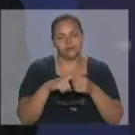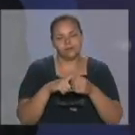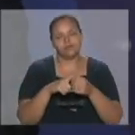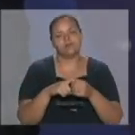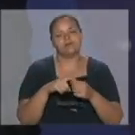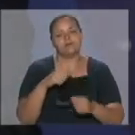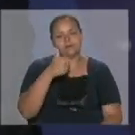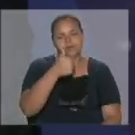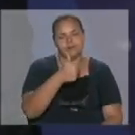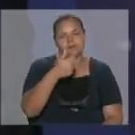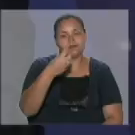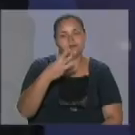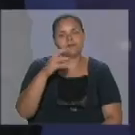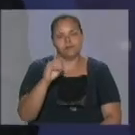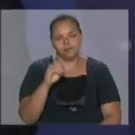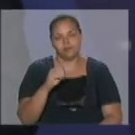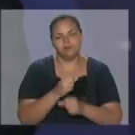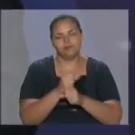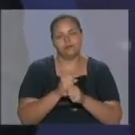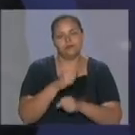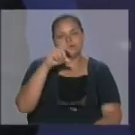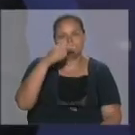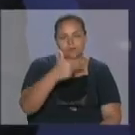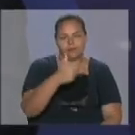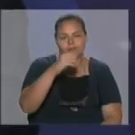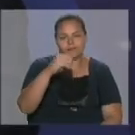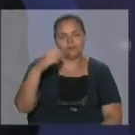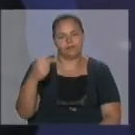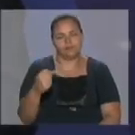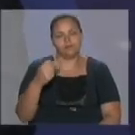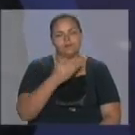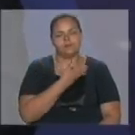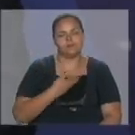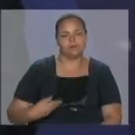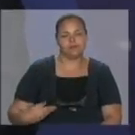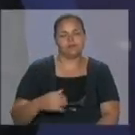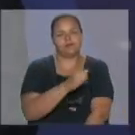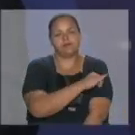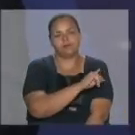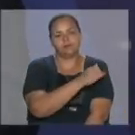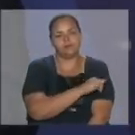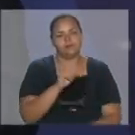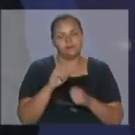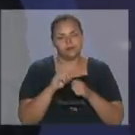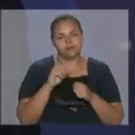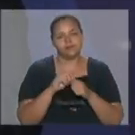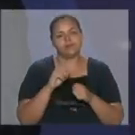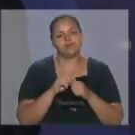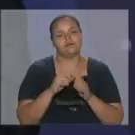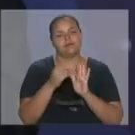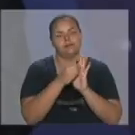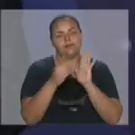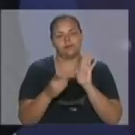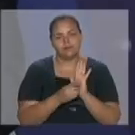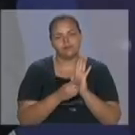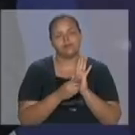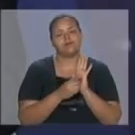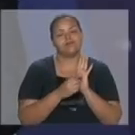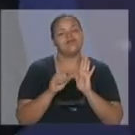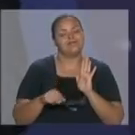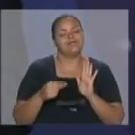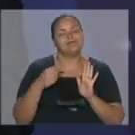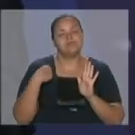chama Convênio 130 de 2007, que o governo do Rio faz um decreto